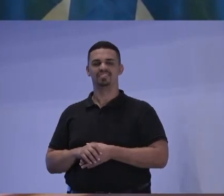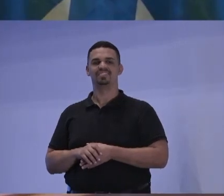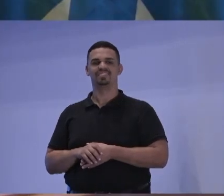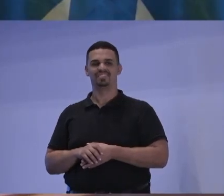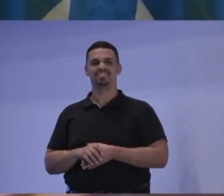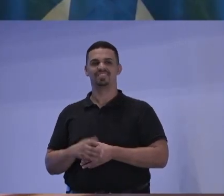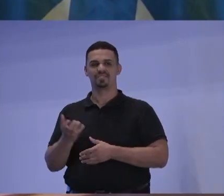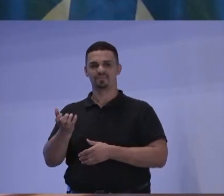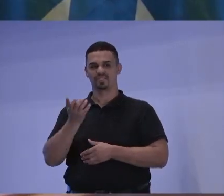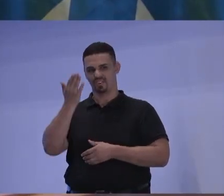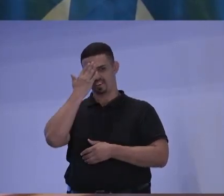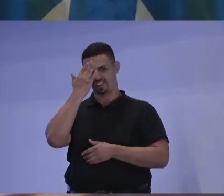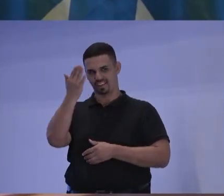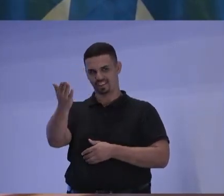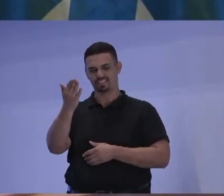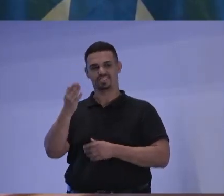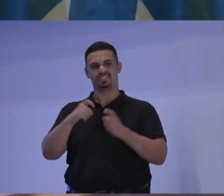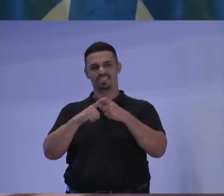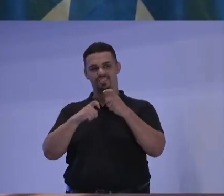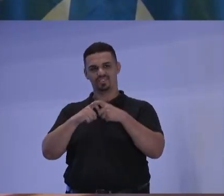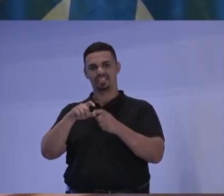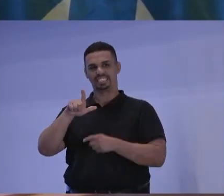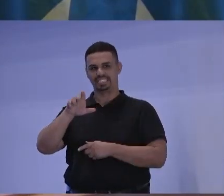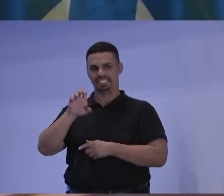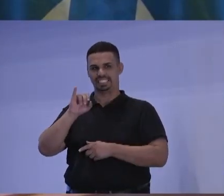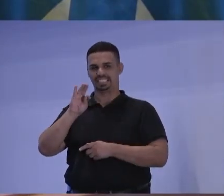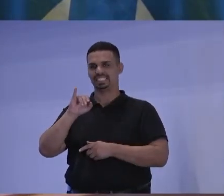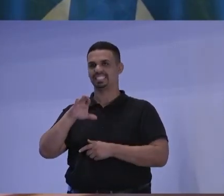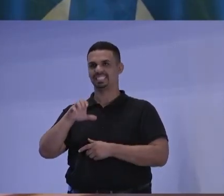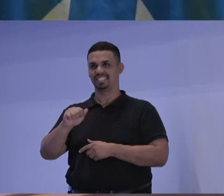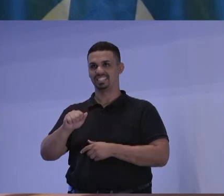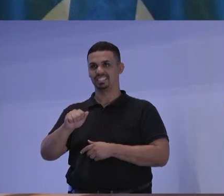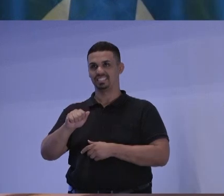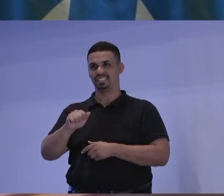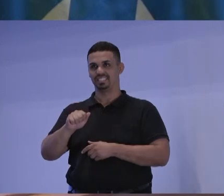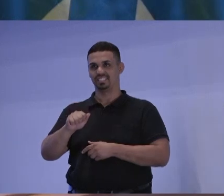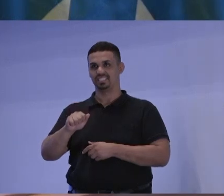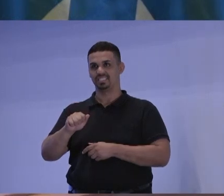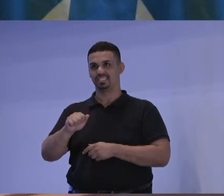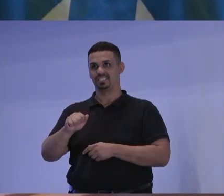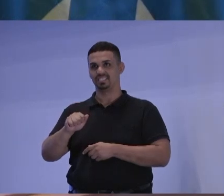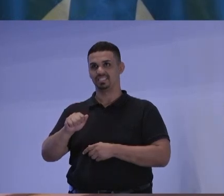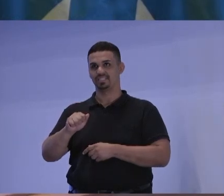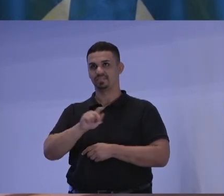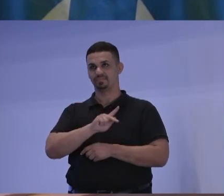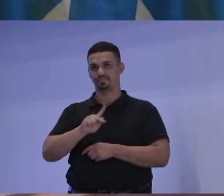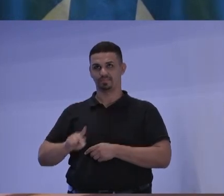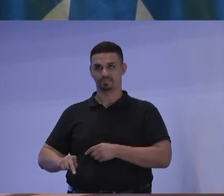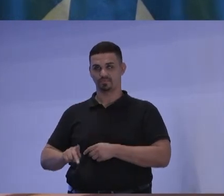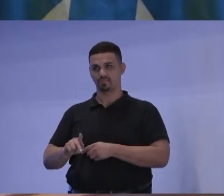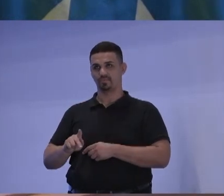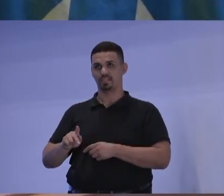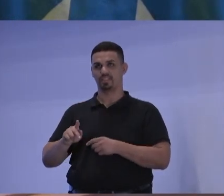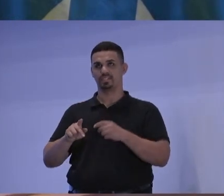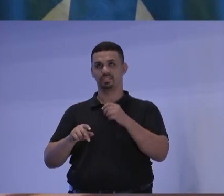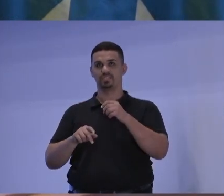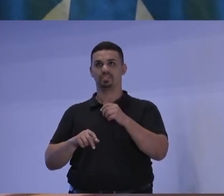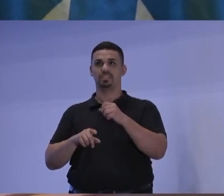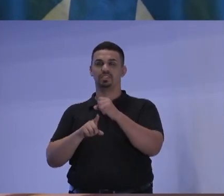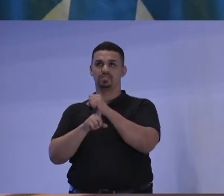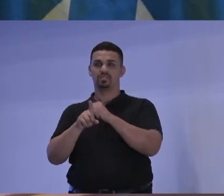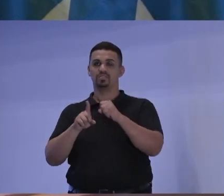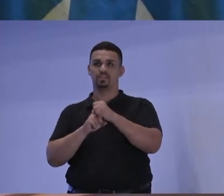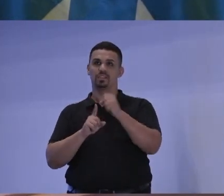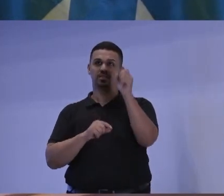Gostaria de agradecer a doutora Letícia, presidente da Sociedade Brasileira de Dermatologia do DF, e